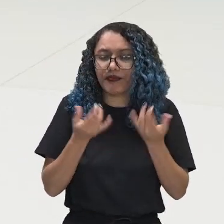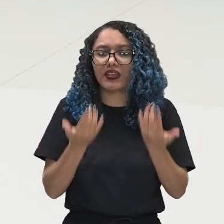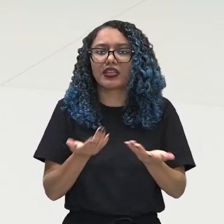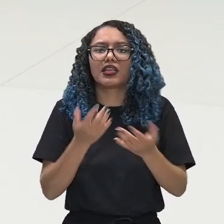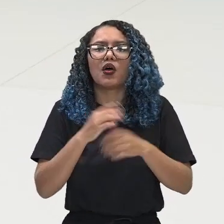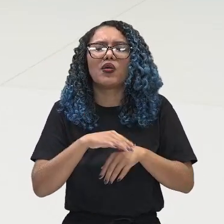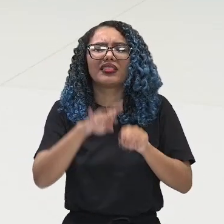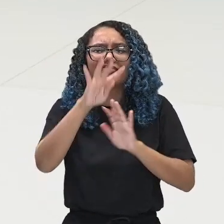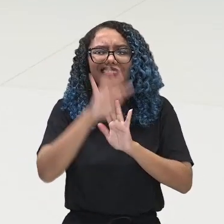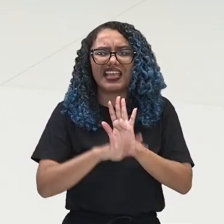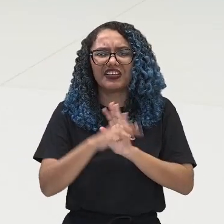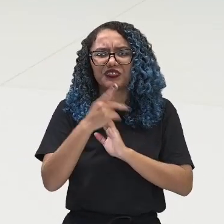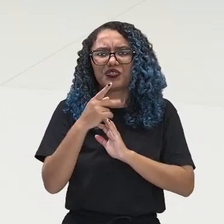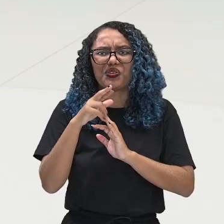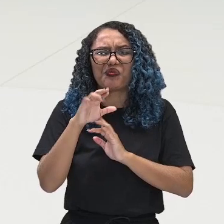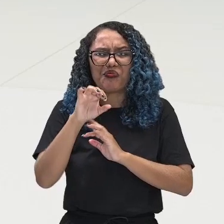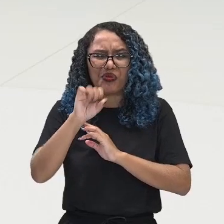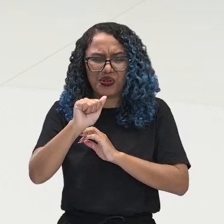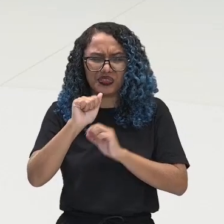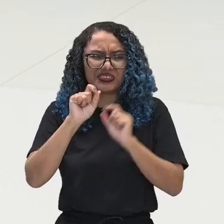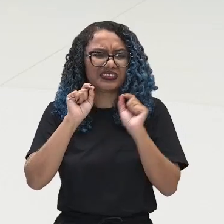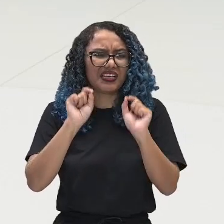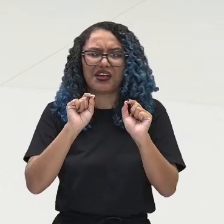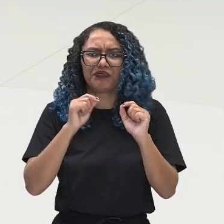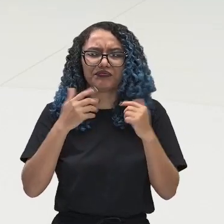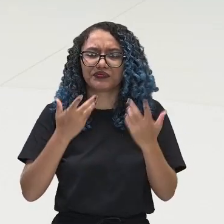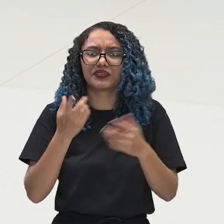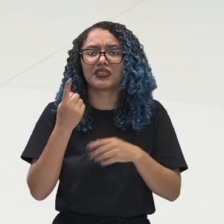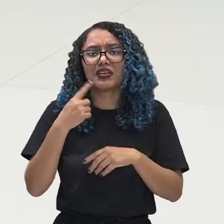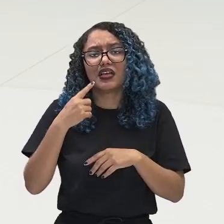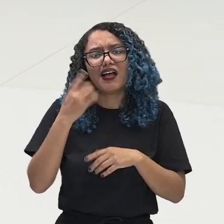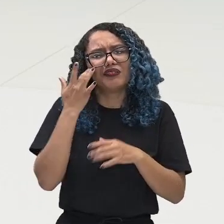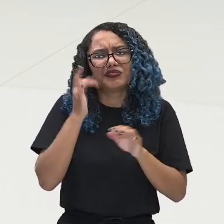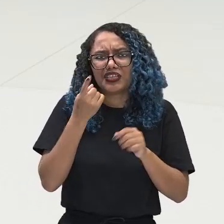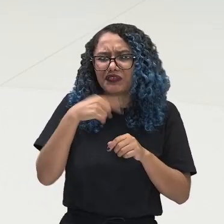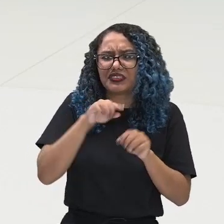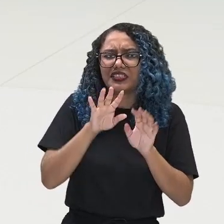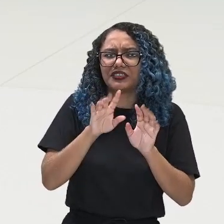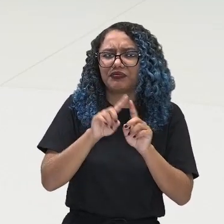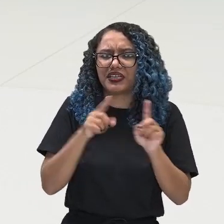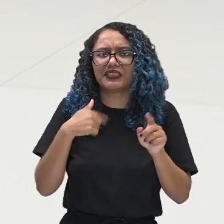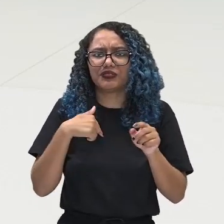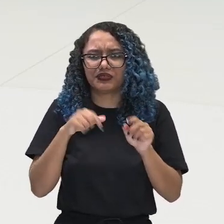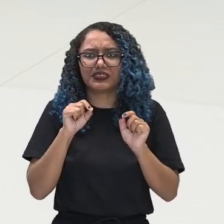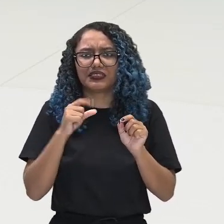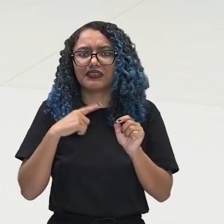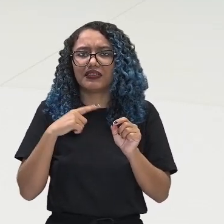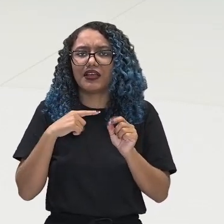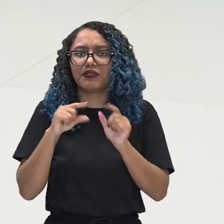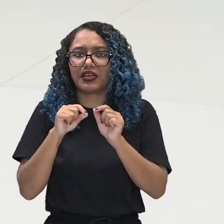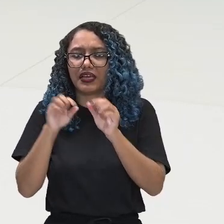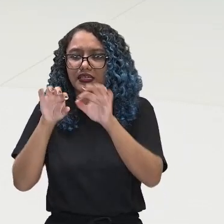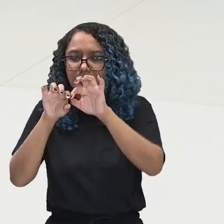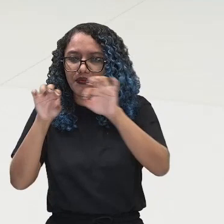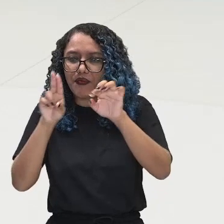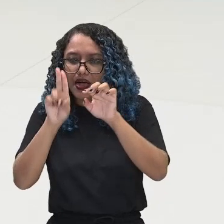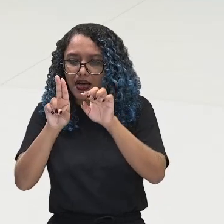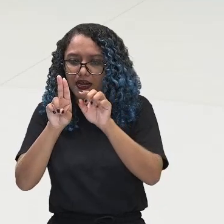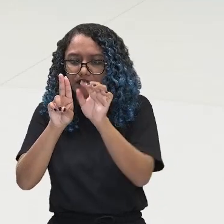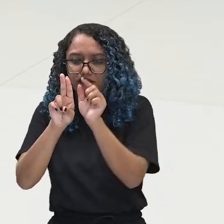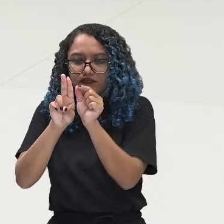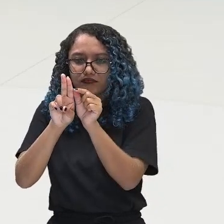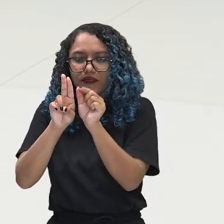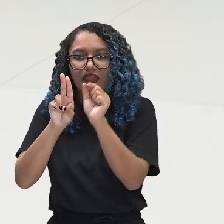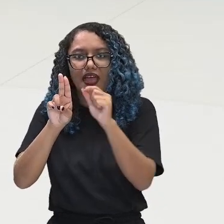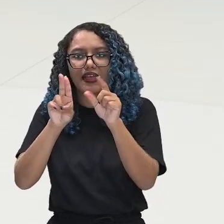em prosa, é aquele texto que começa, não sei se vocês fazem isso, mas eu faço, né? Coloco os 2 dedos de margem, letra maiúscula, aí